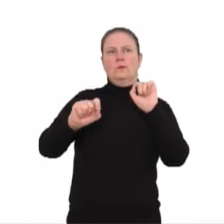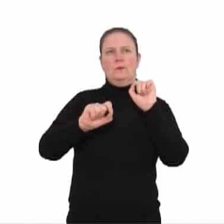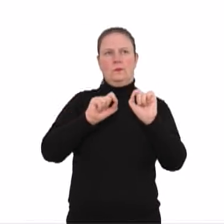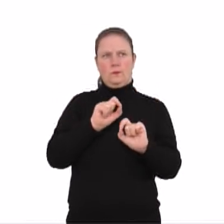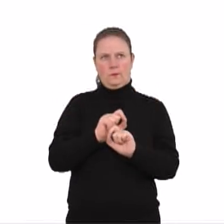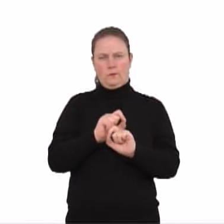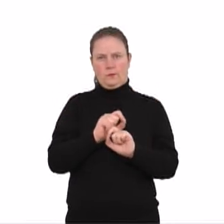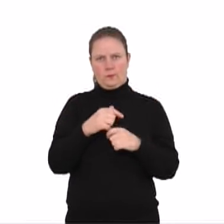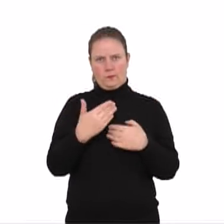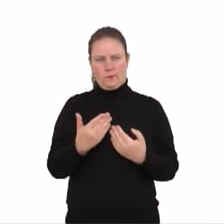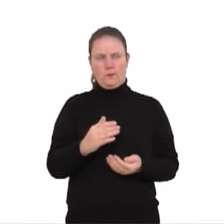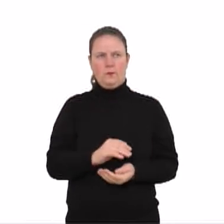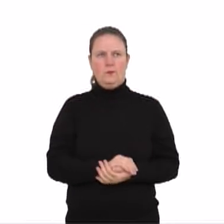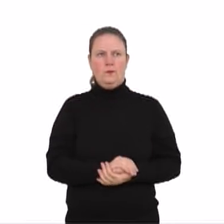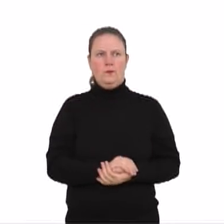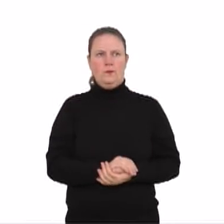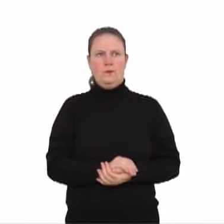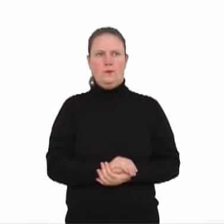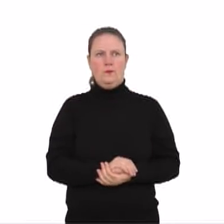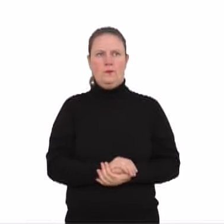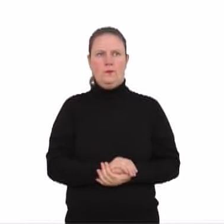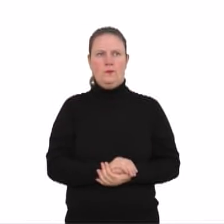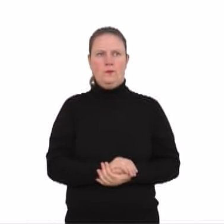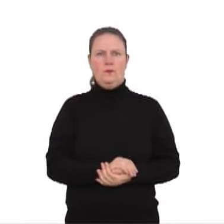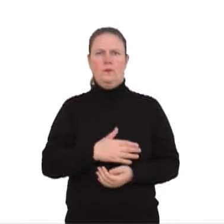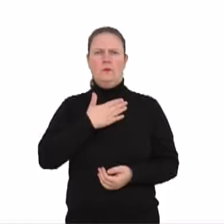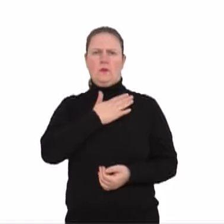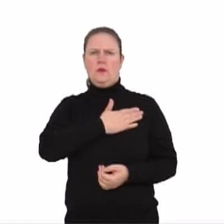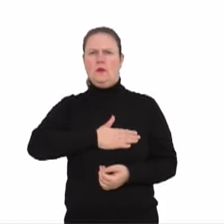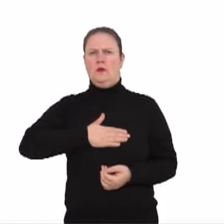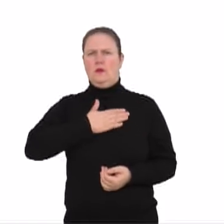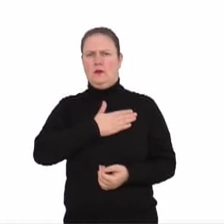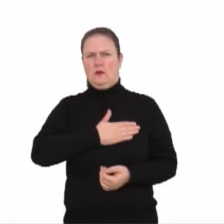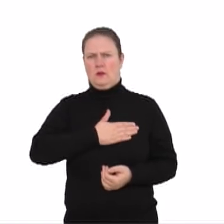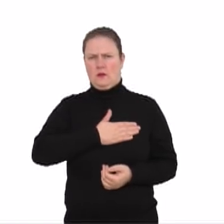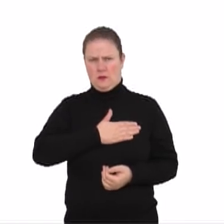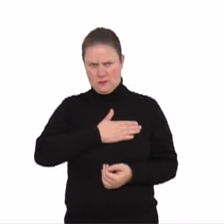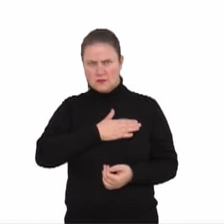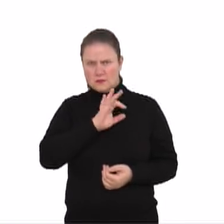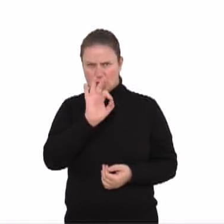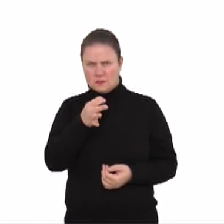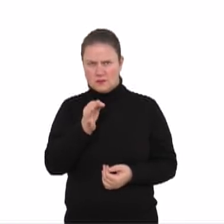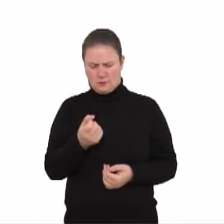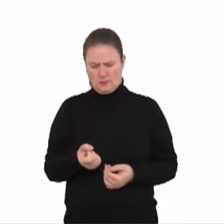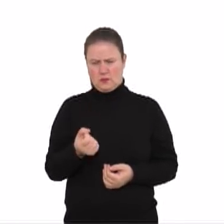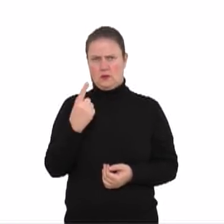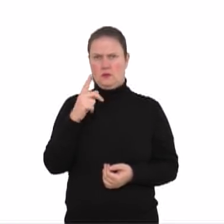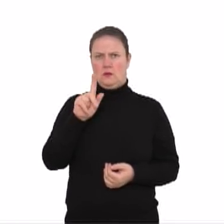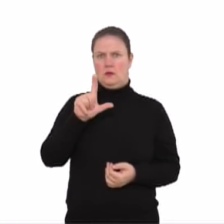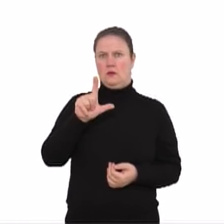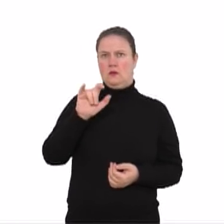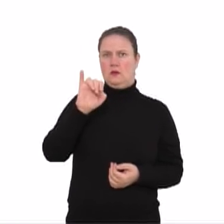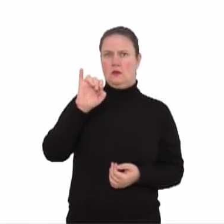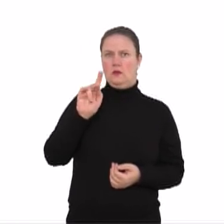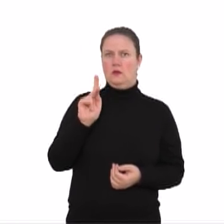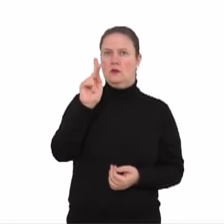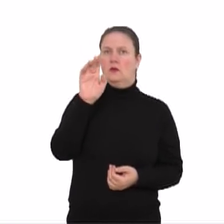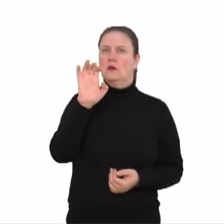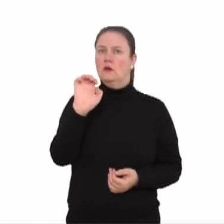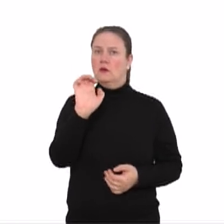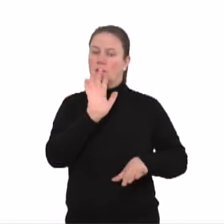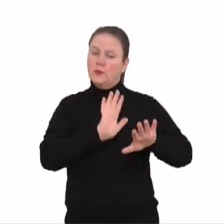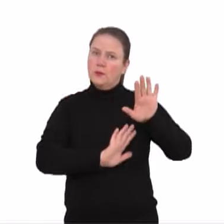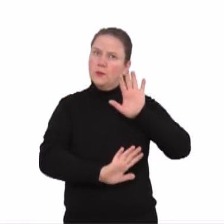e Ipanema. Like, teacher, mas like não é gostar? Não ficou estranho? Cuidado com esse verbo